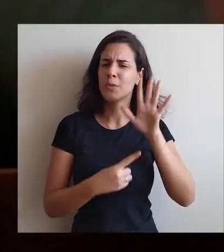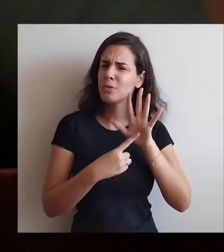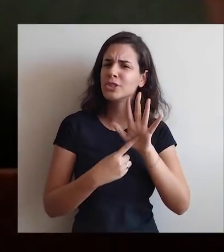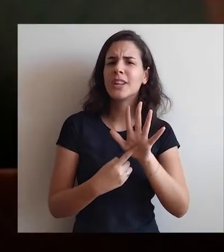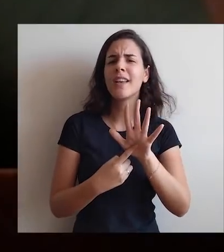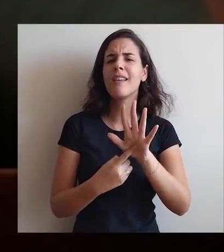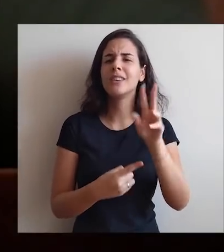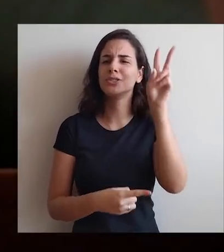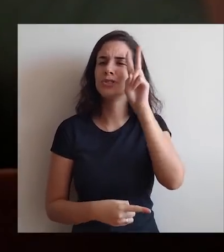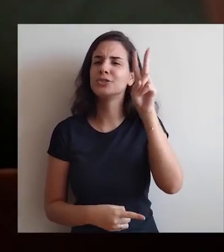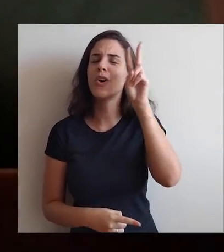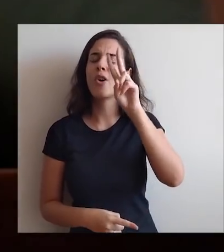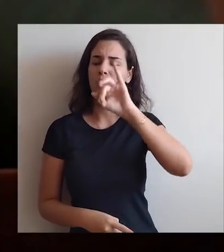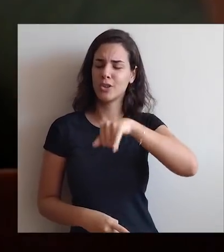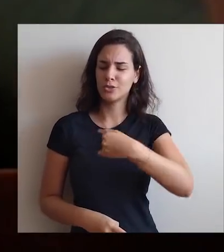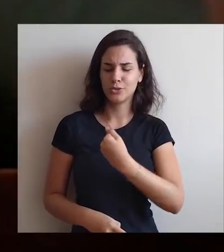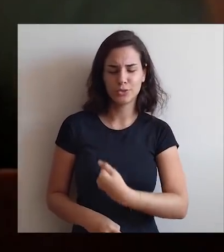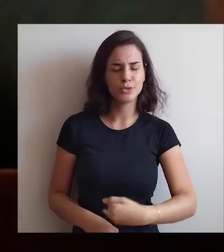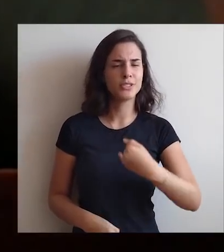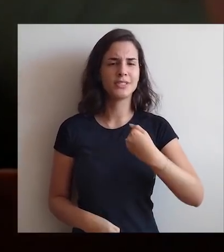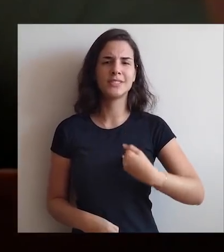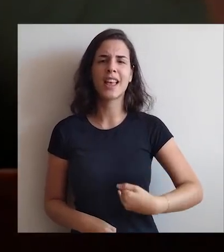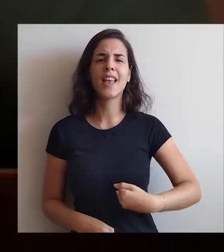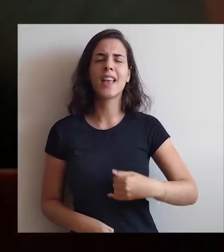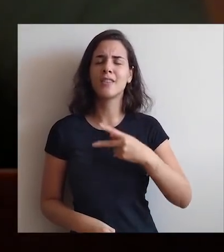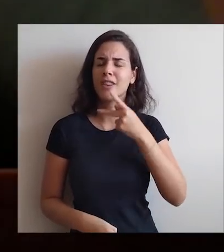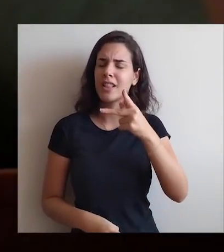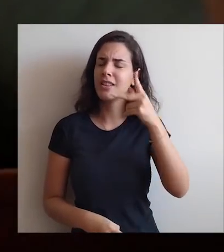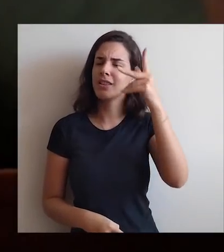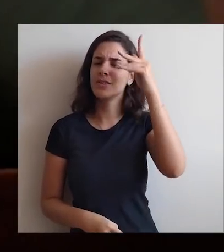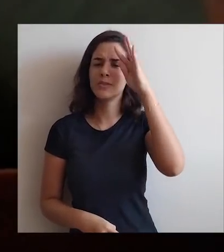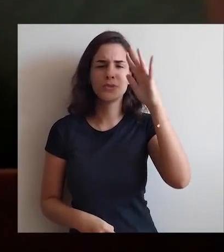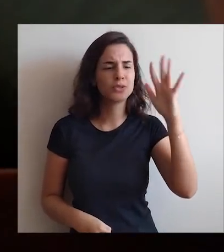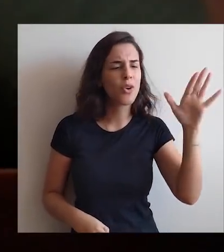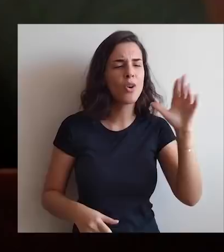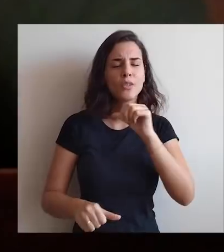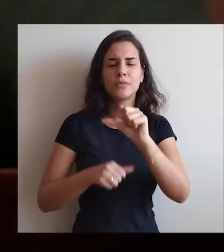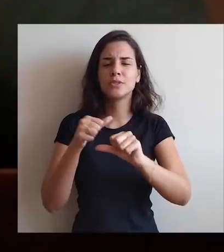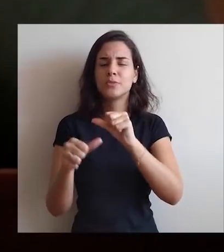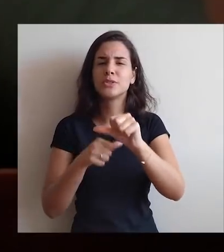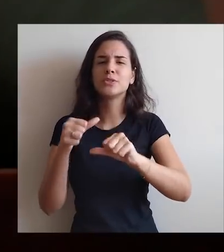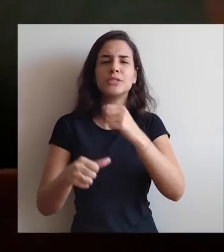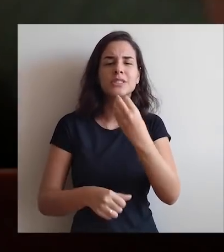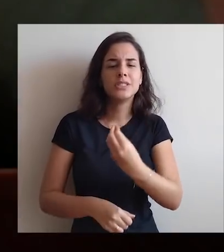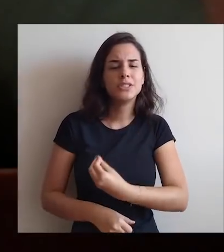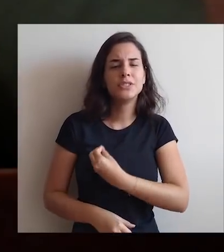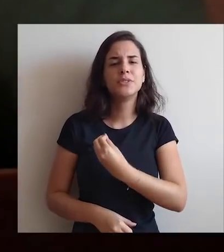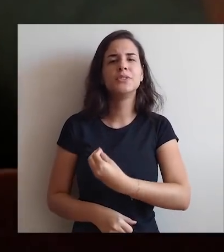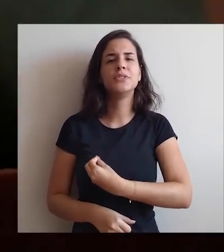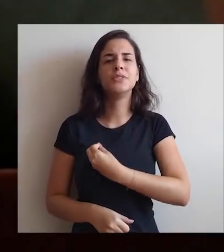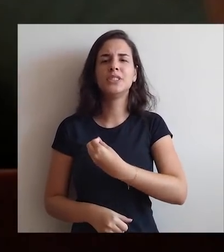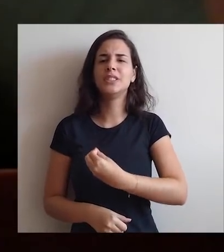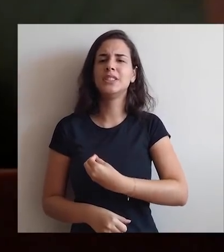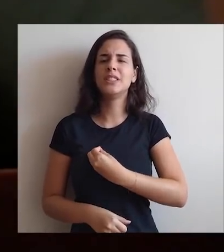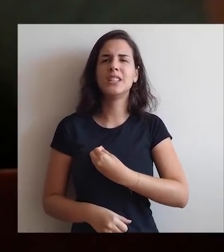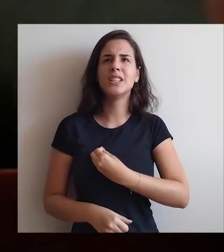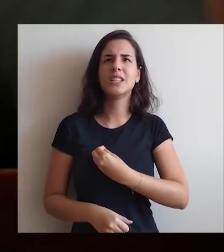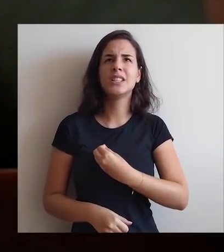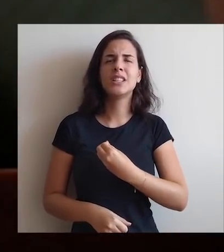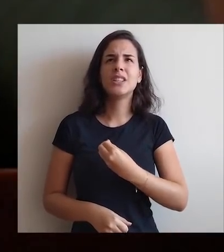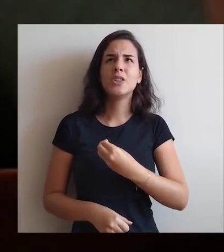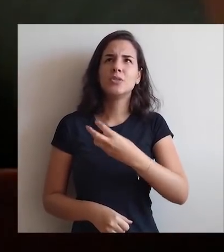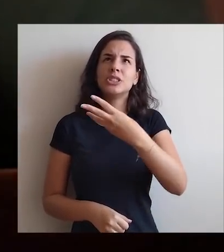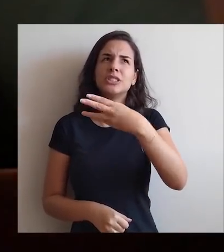José e restauração de sonhos. Falei sobre a história de José, falei sobre sonhos,